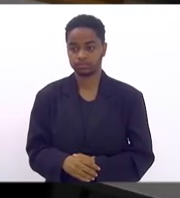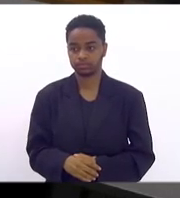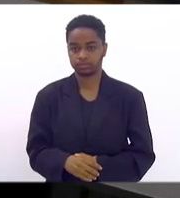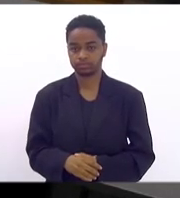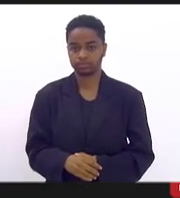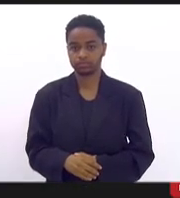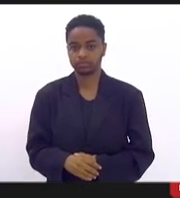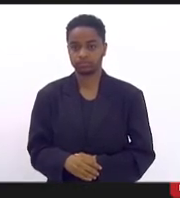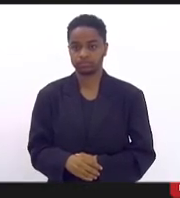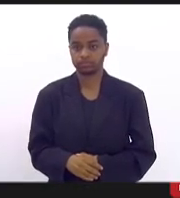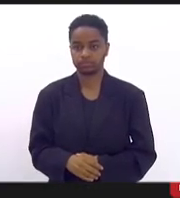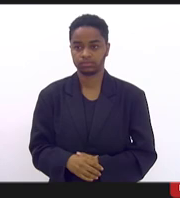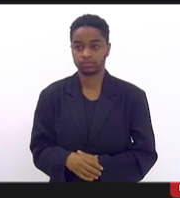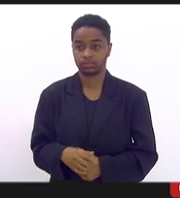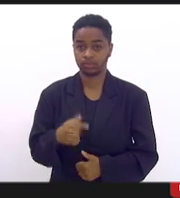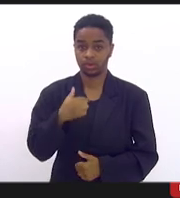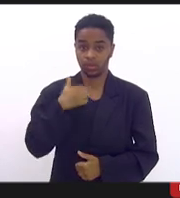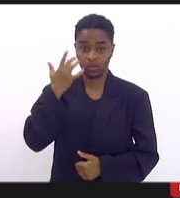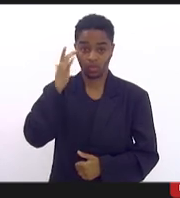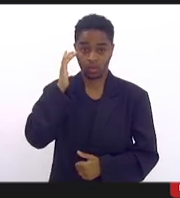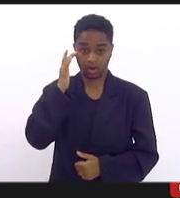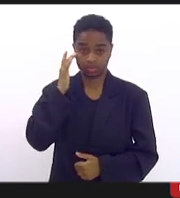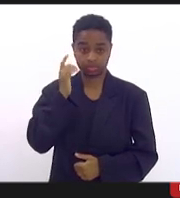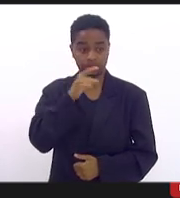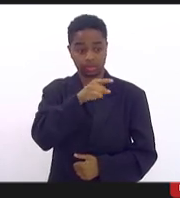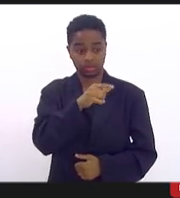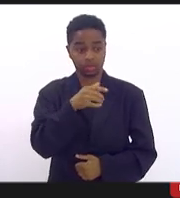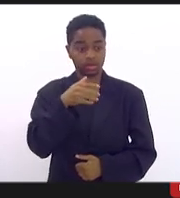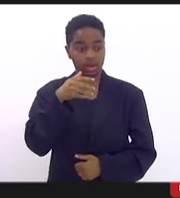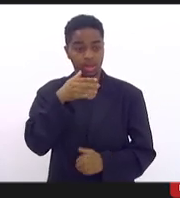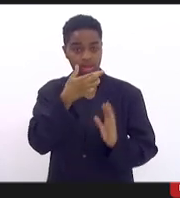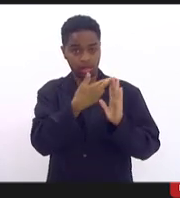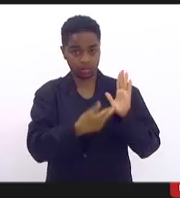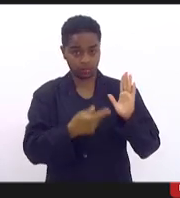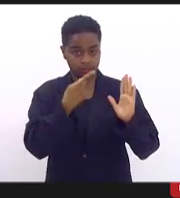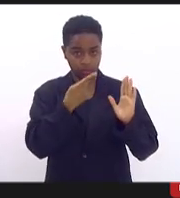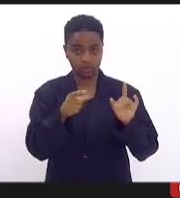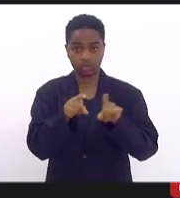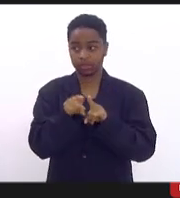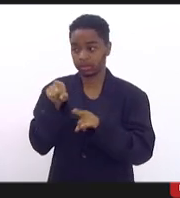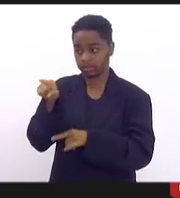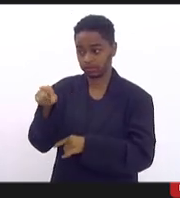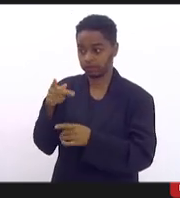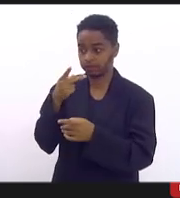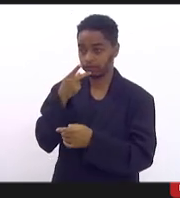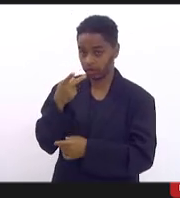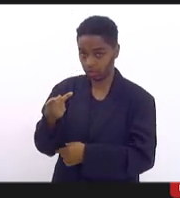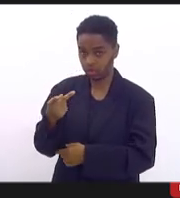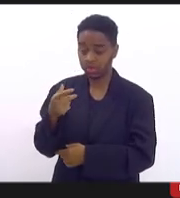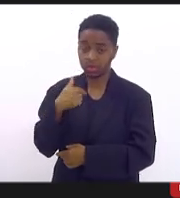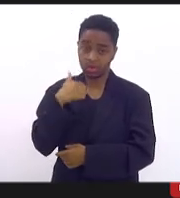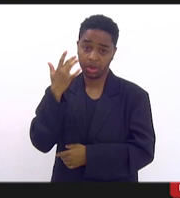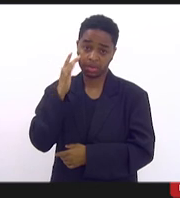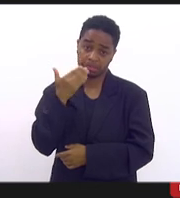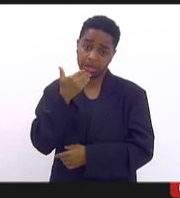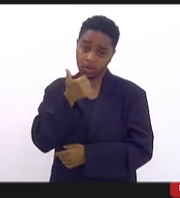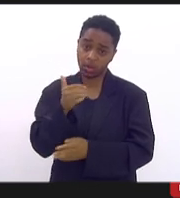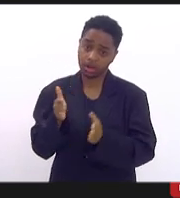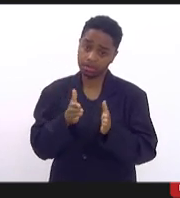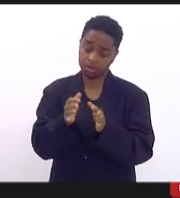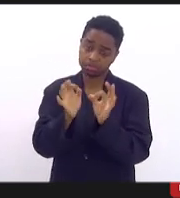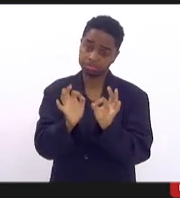Eu acho que, diante da fala do relator e da fala de Vossa Excelência, o caminho a ser seguido seria